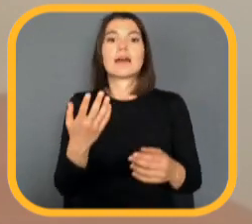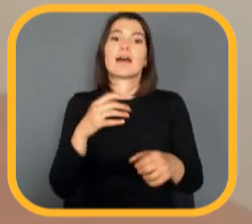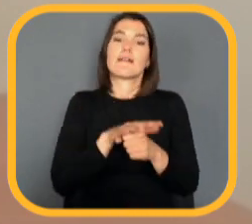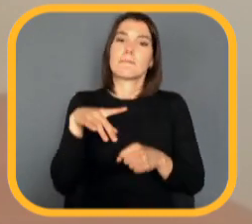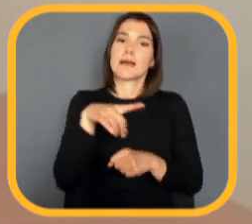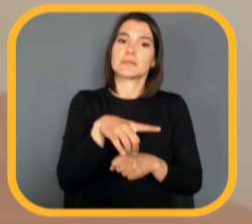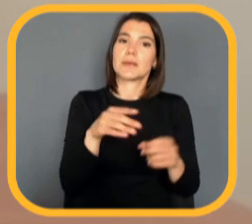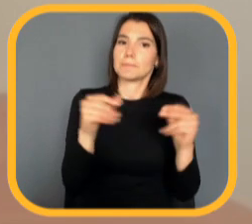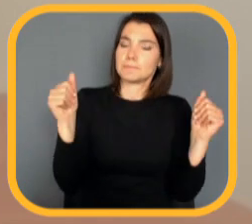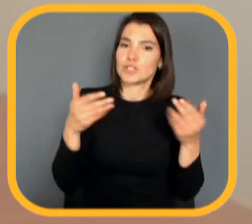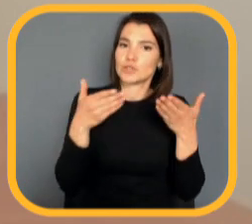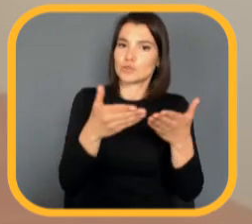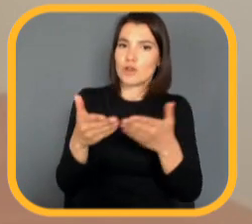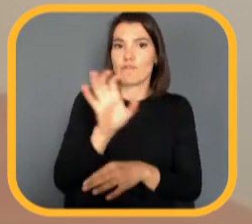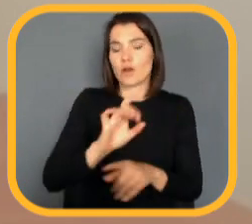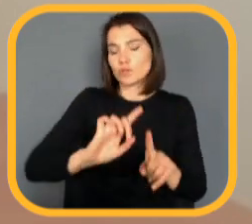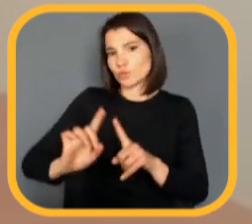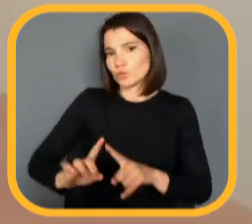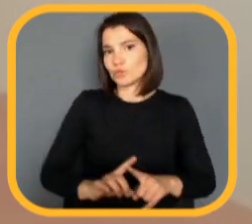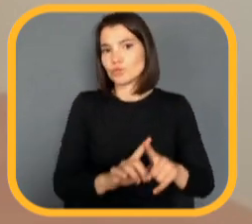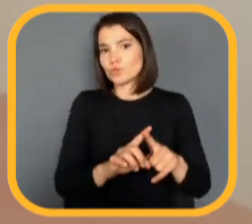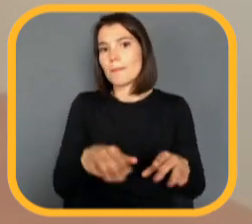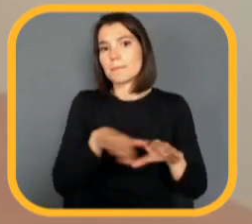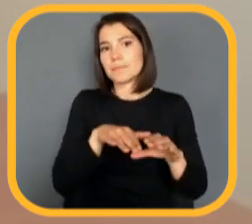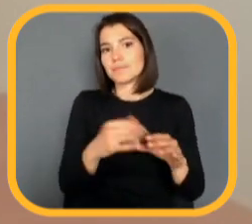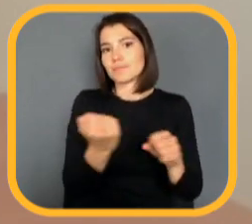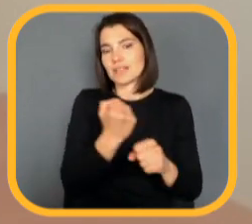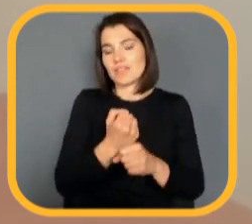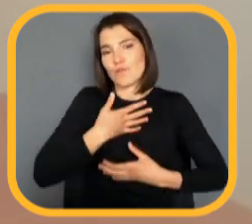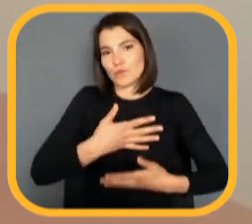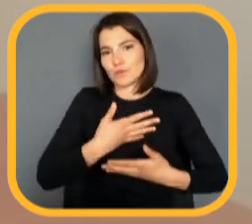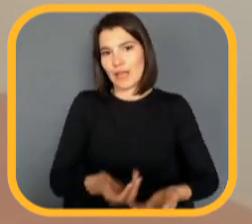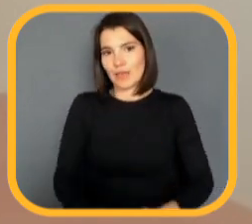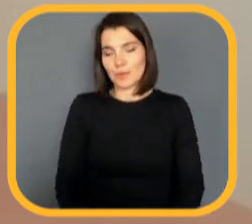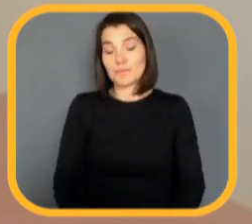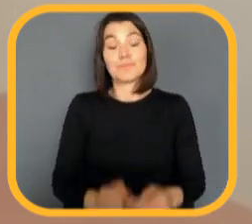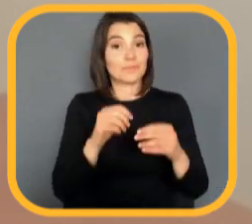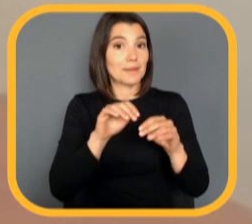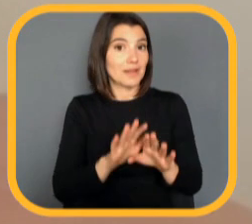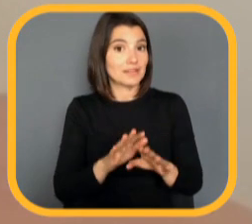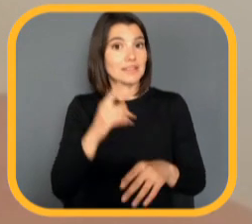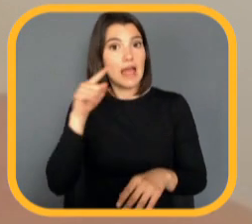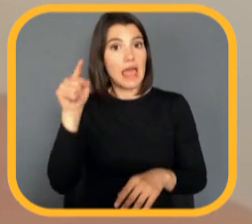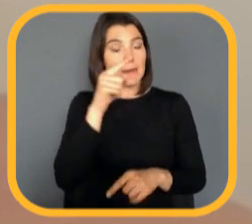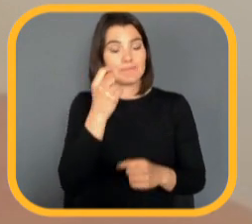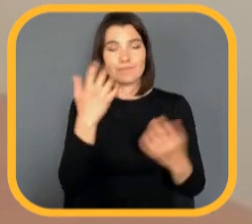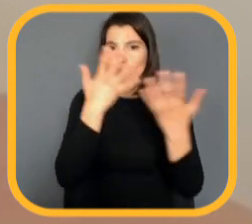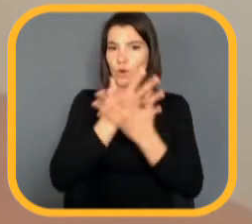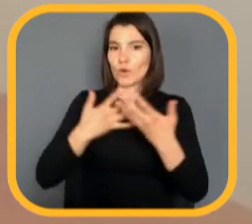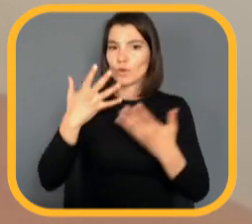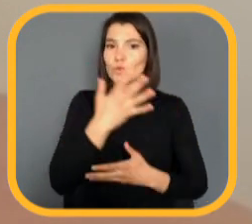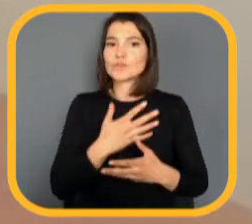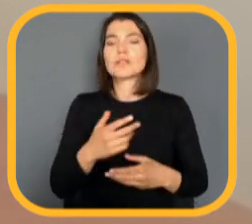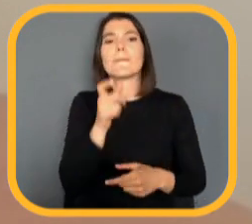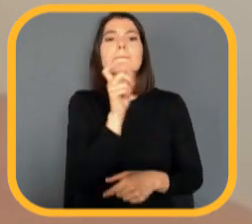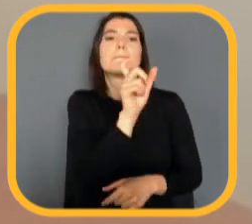escapar à pandemia. E são cada vez mais as formas que temos para participar em atividades de voluntariado. Mas ainda há confusão